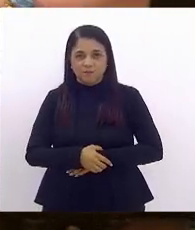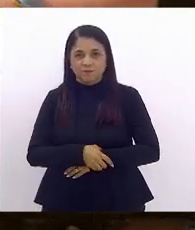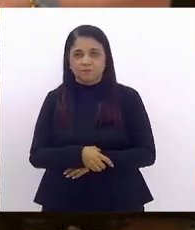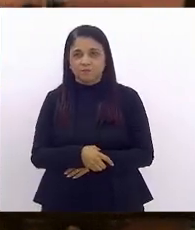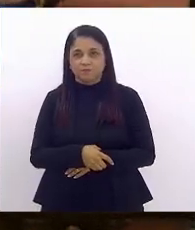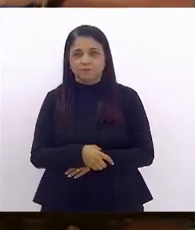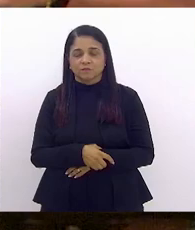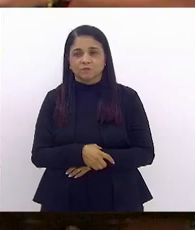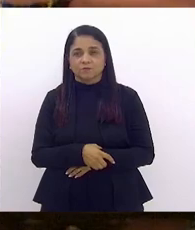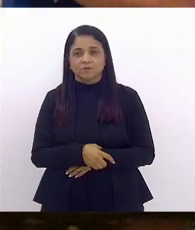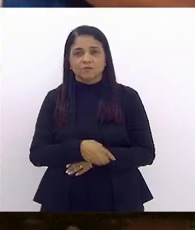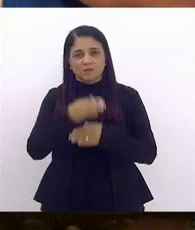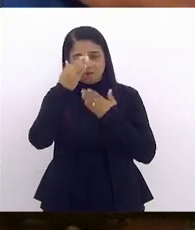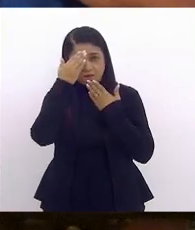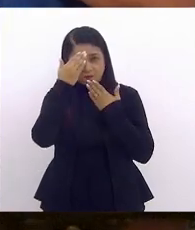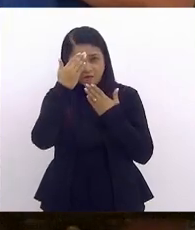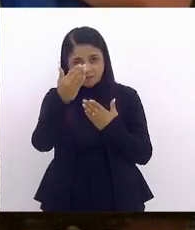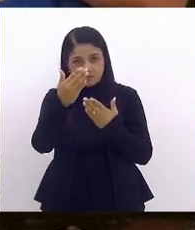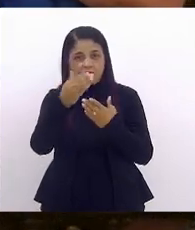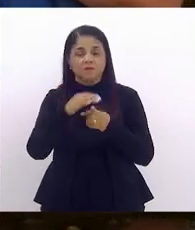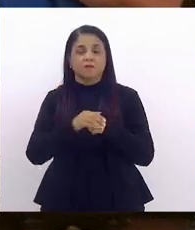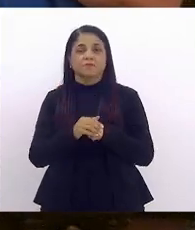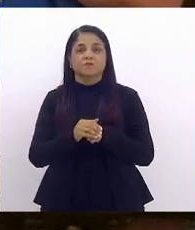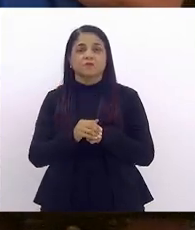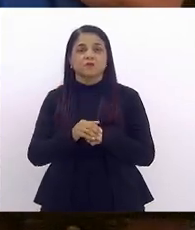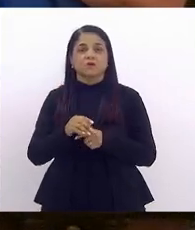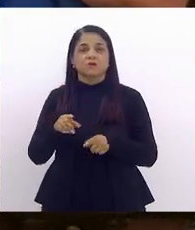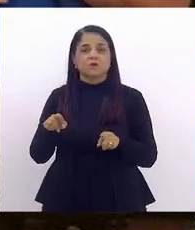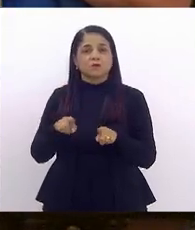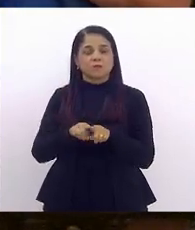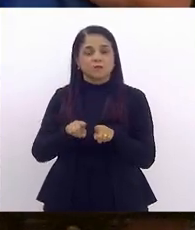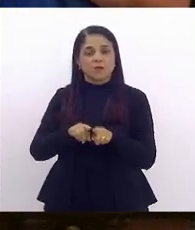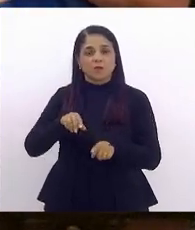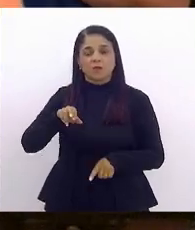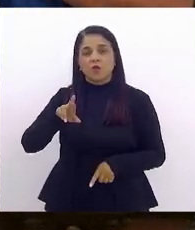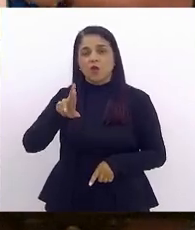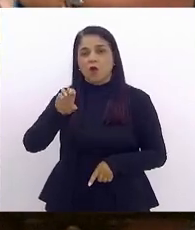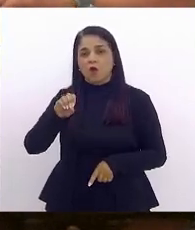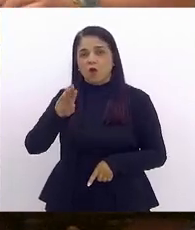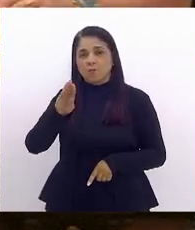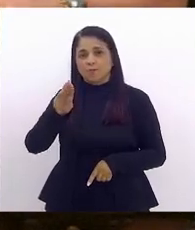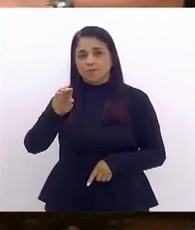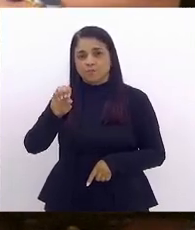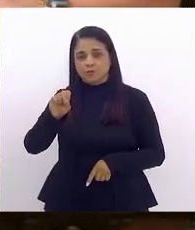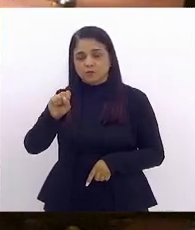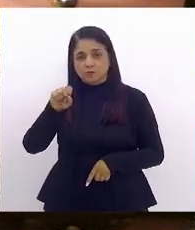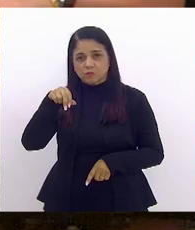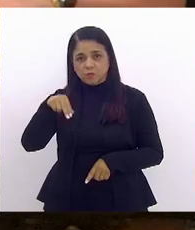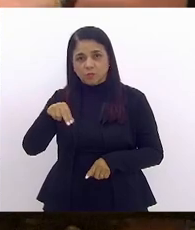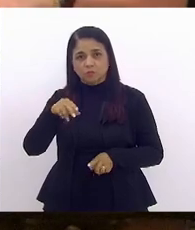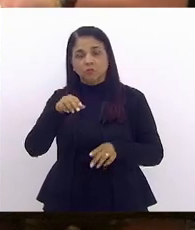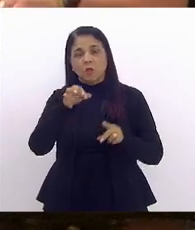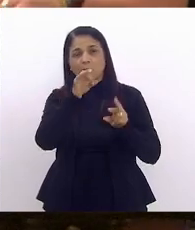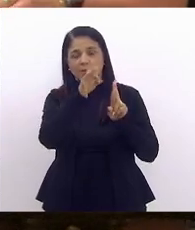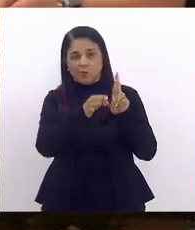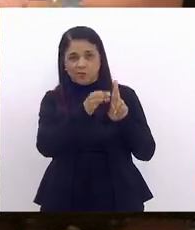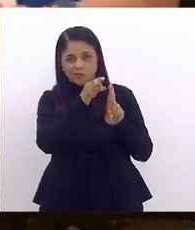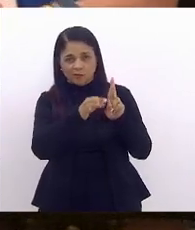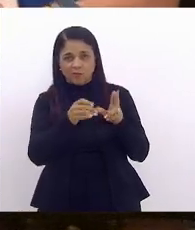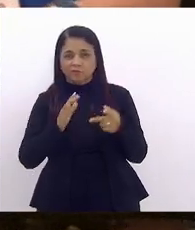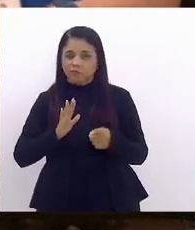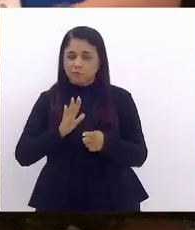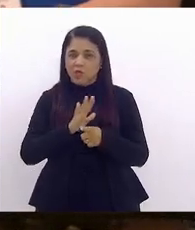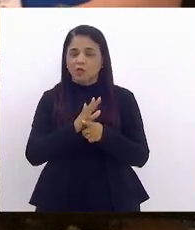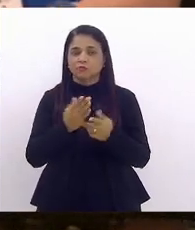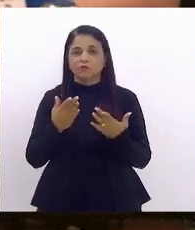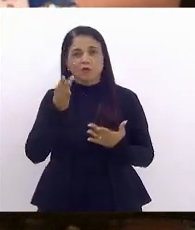Quero agradecer também o doutor Robson, que é o nosso procurador, que interviu para nos ajudar e fazer tudo ao